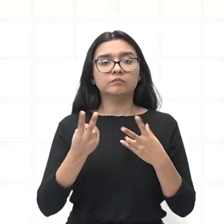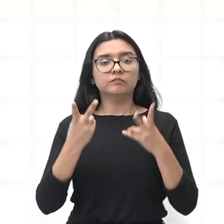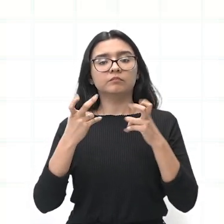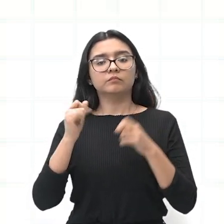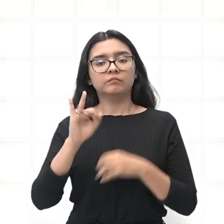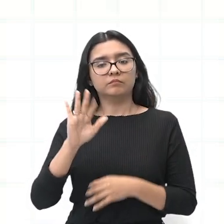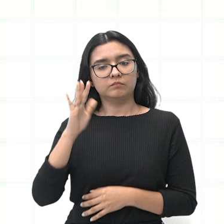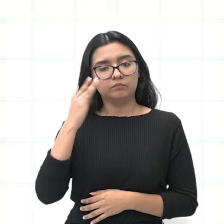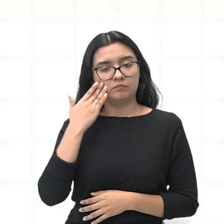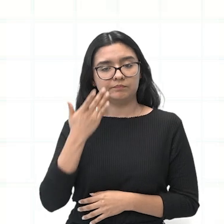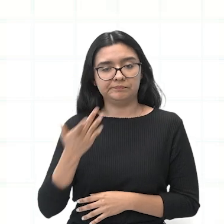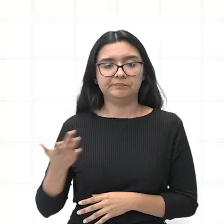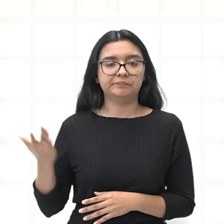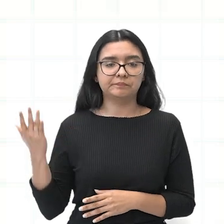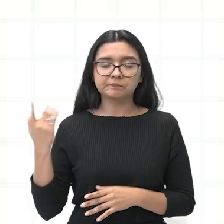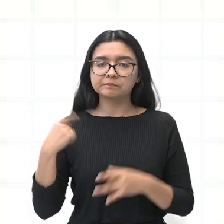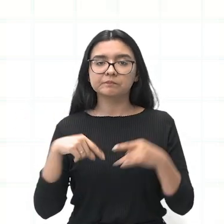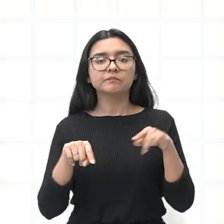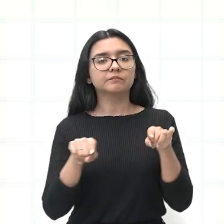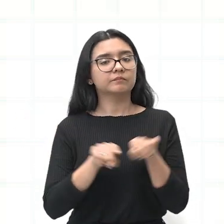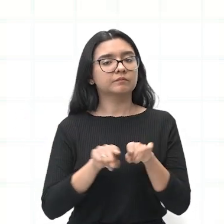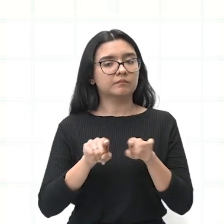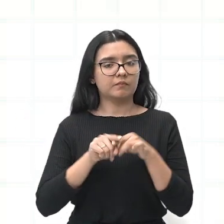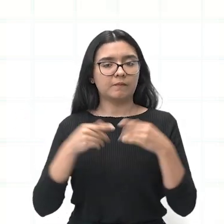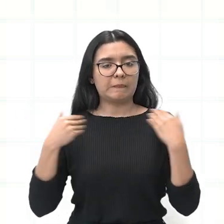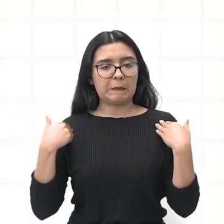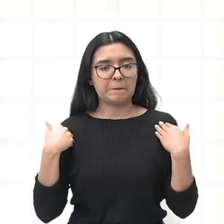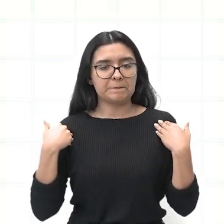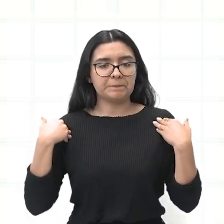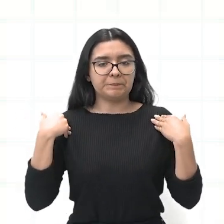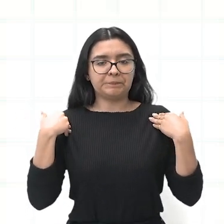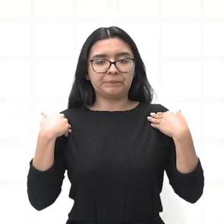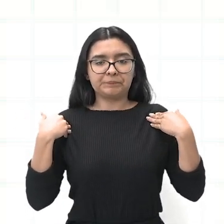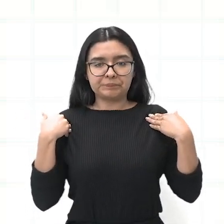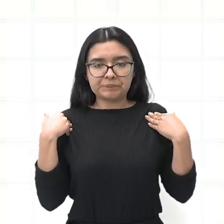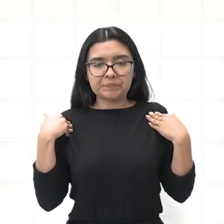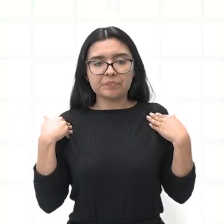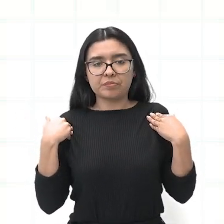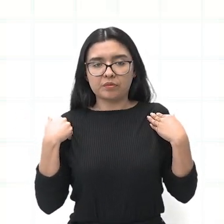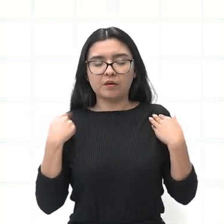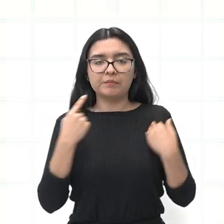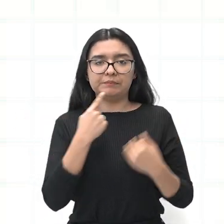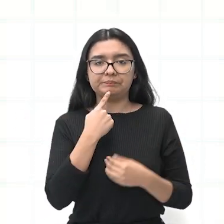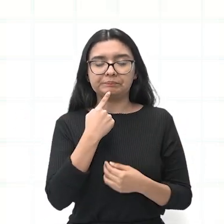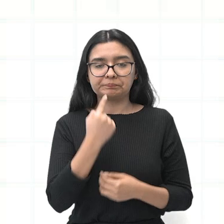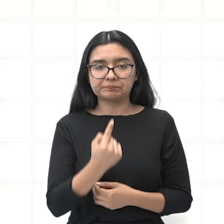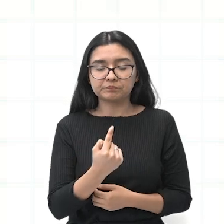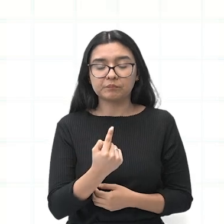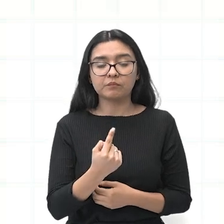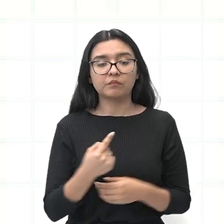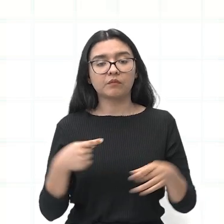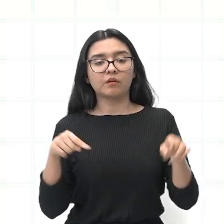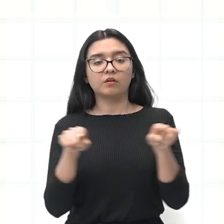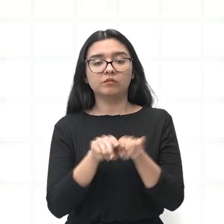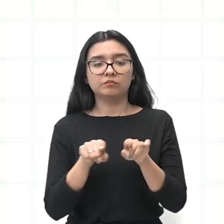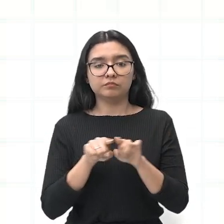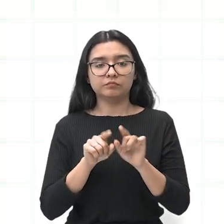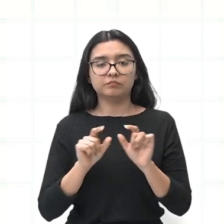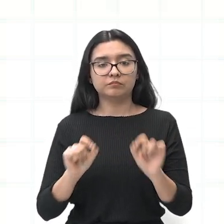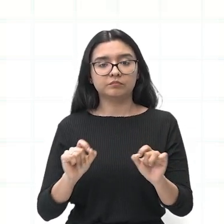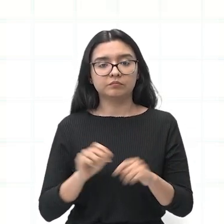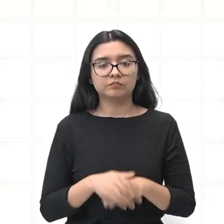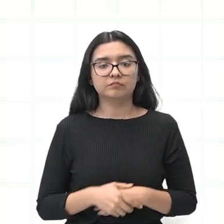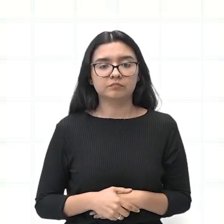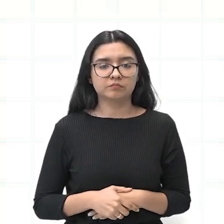imagens, ainda que tenha as posturas incorretas, né, o pescoço mais para frente, a hiperlordose lombar, ela está